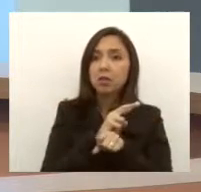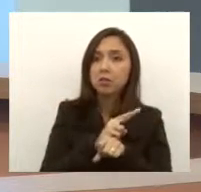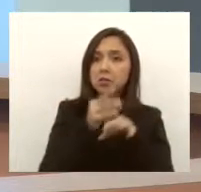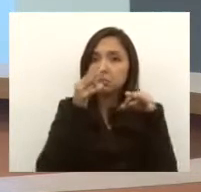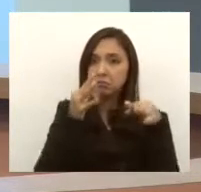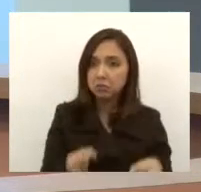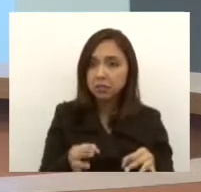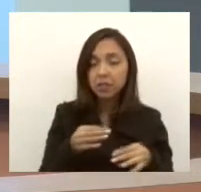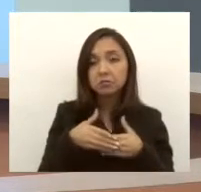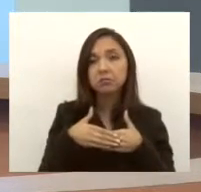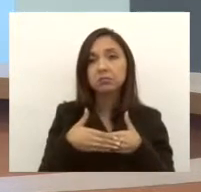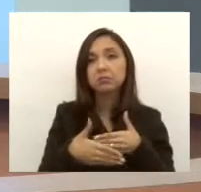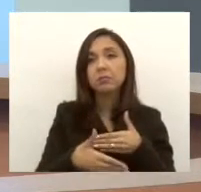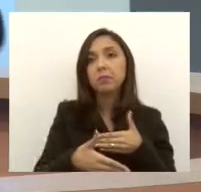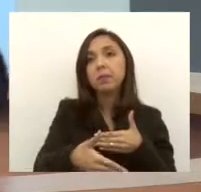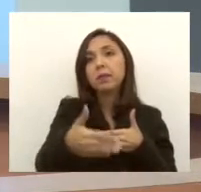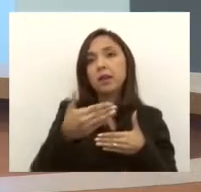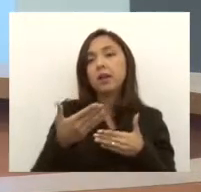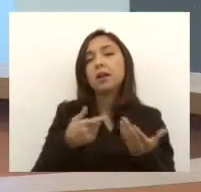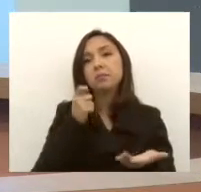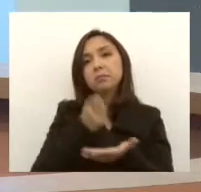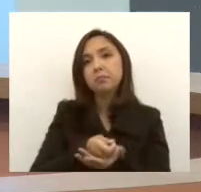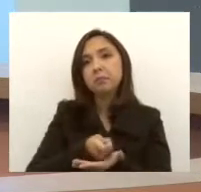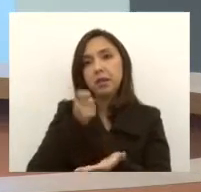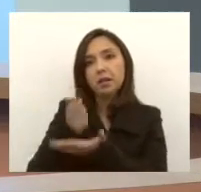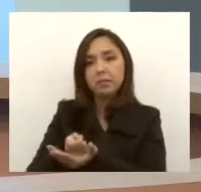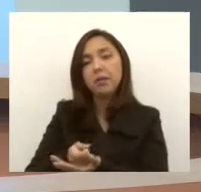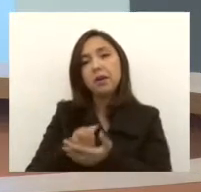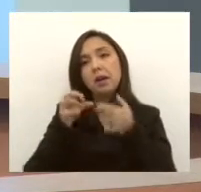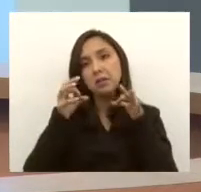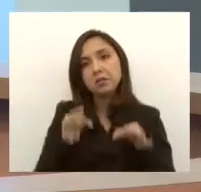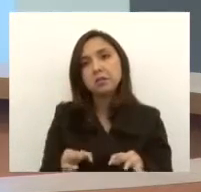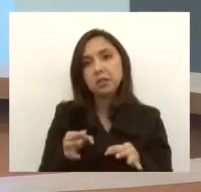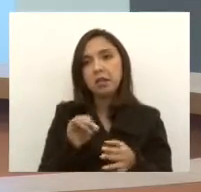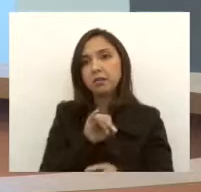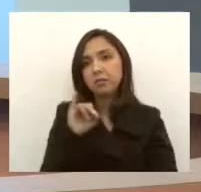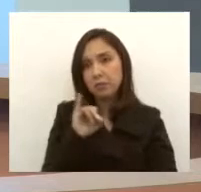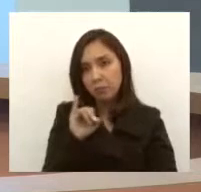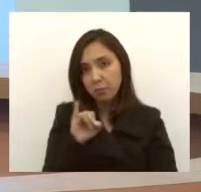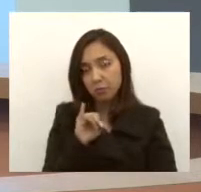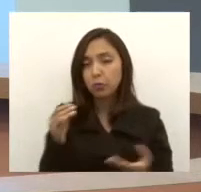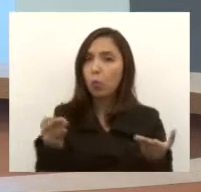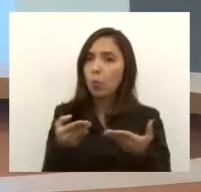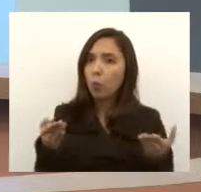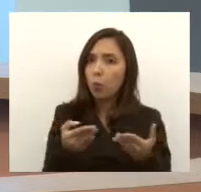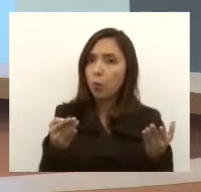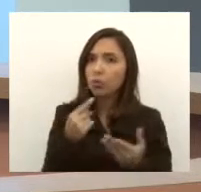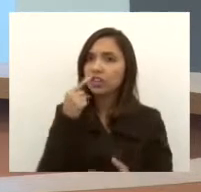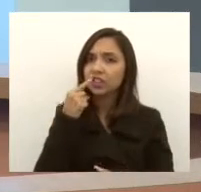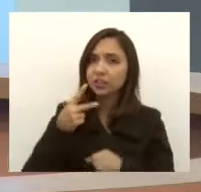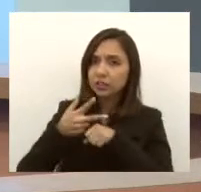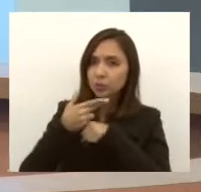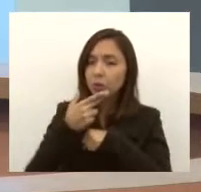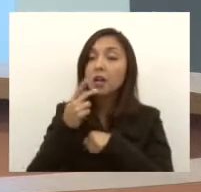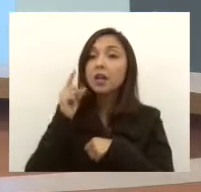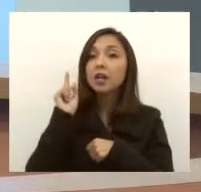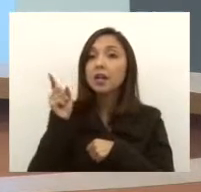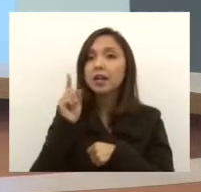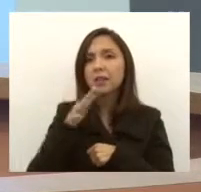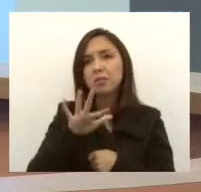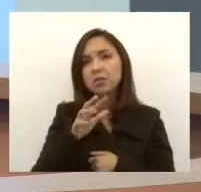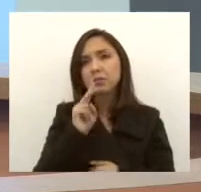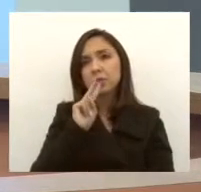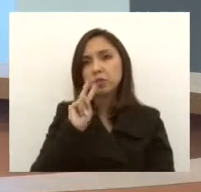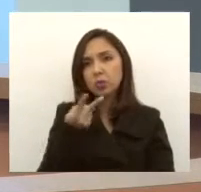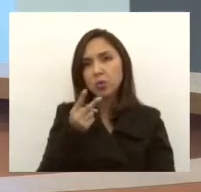e passarão a pagar os impostos. Para vocês terem ideia, hoje, cirurgião dentista deve ter aproximadamente uns 2